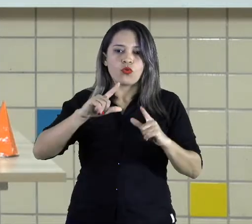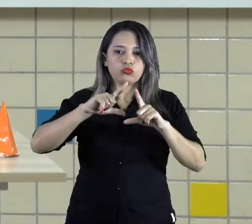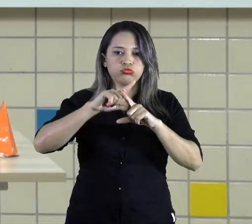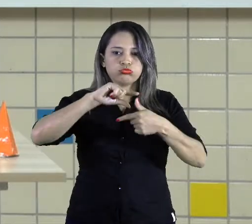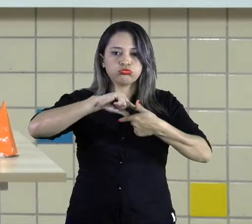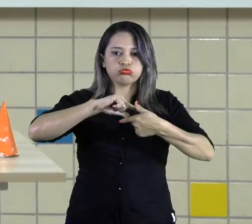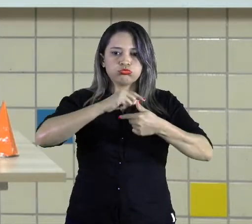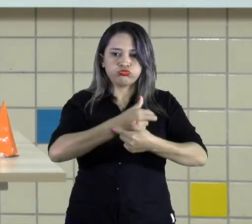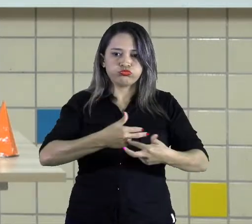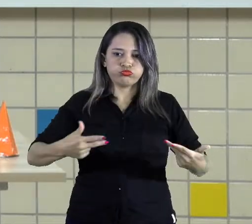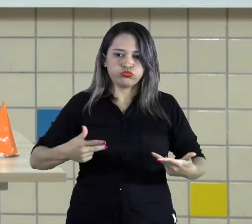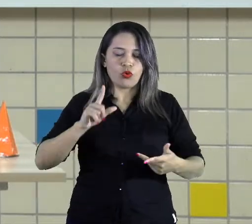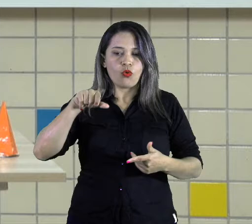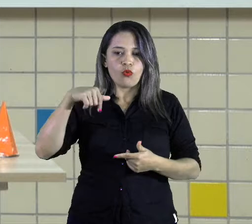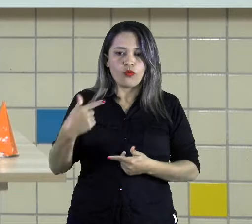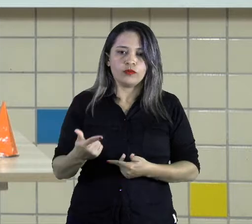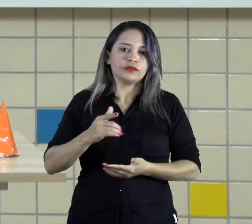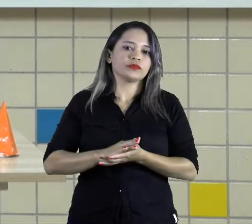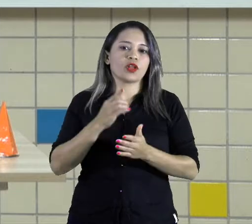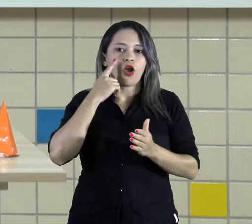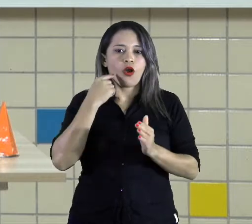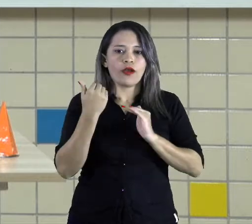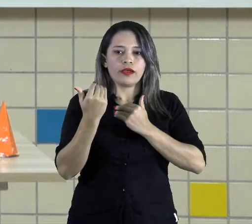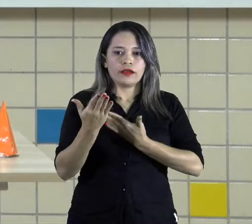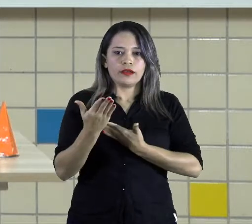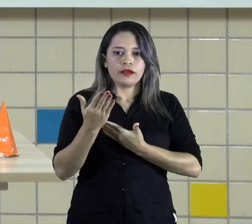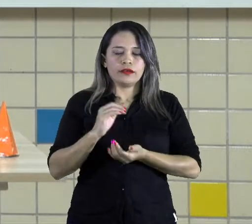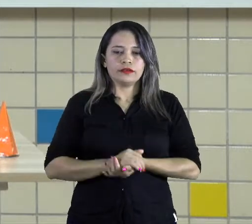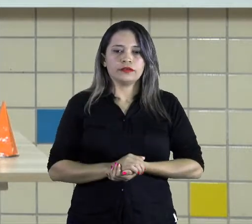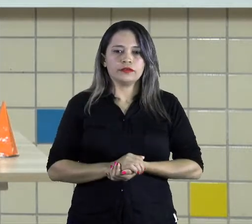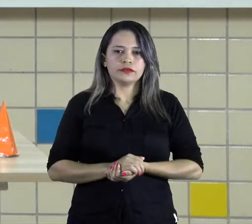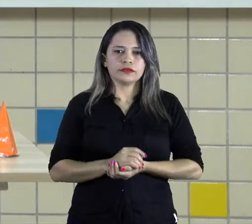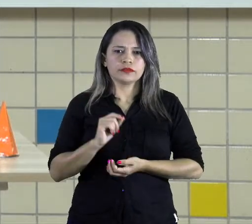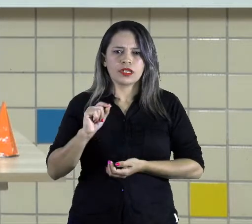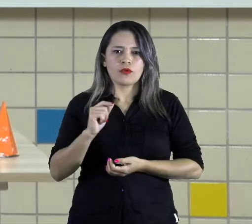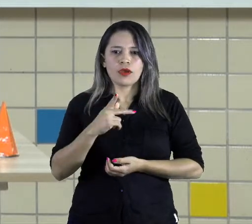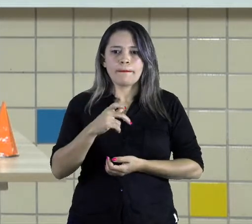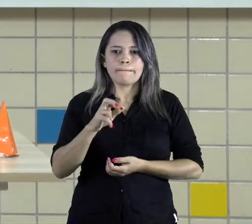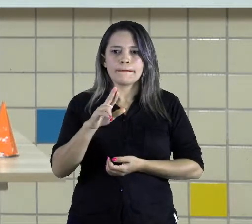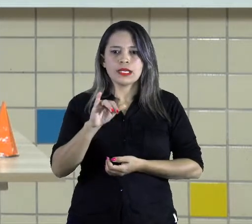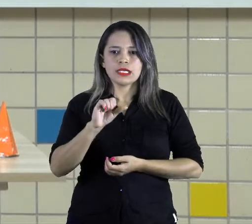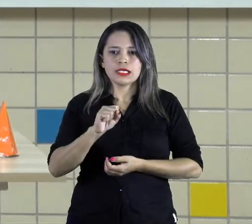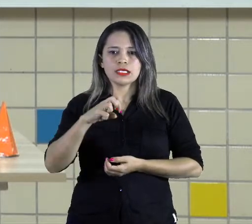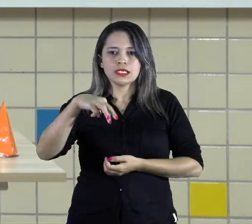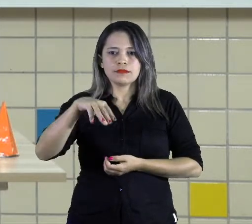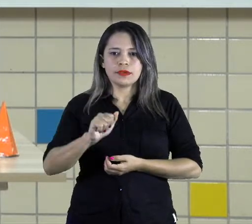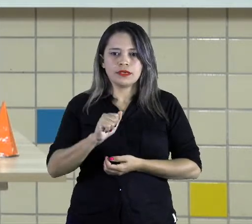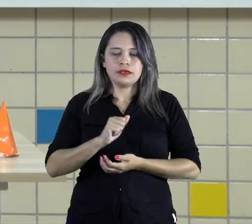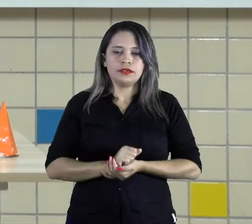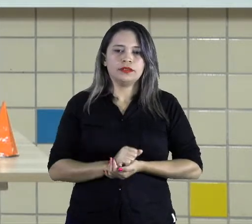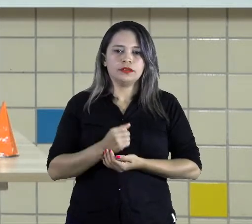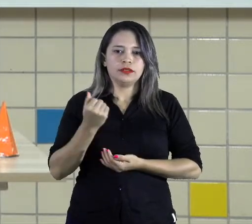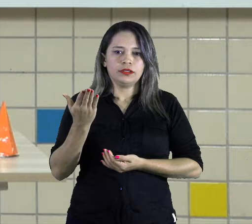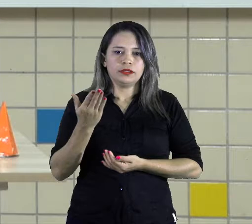ó. Esse sólido geométrico aqui, que é um prisma também.